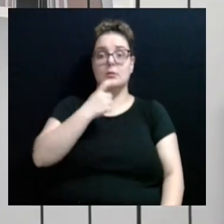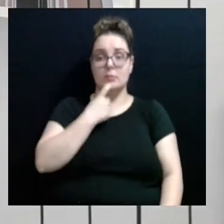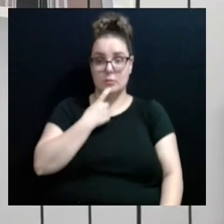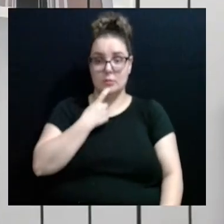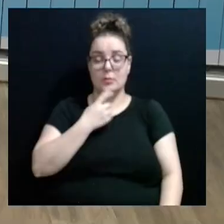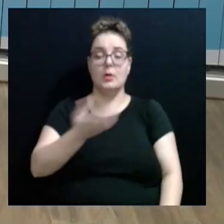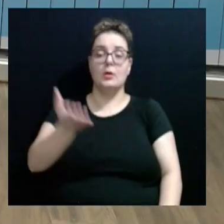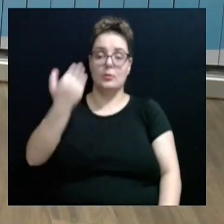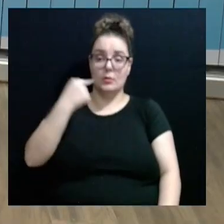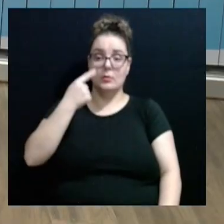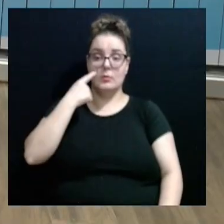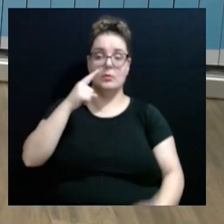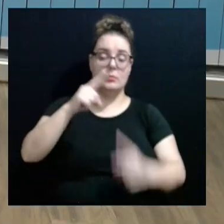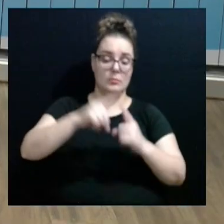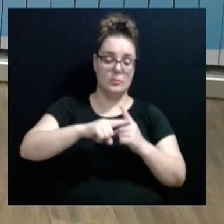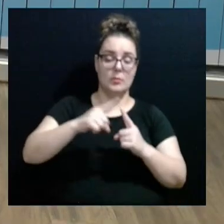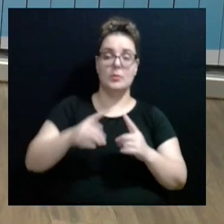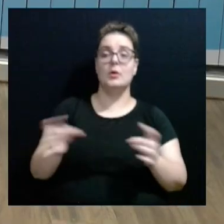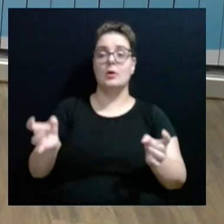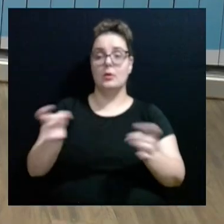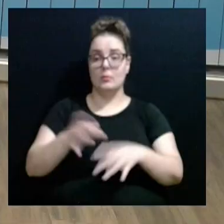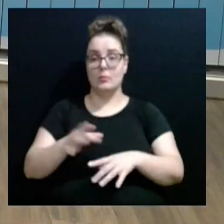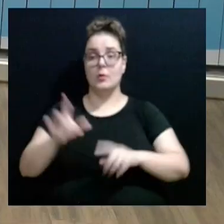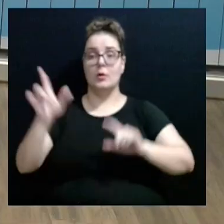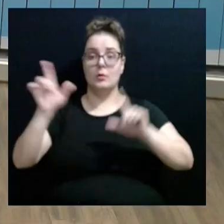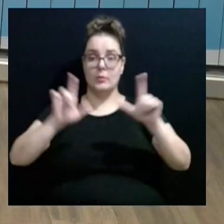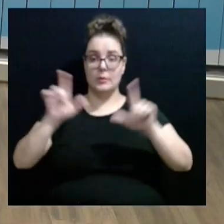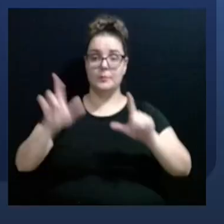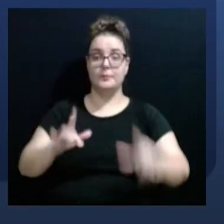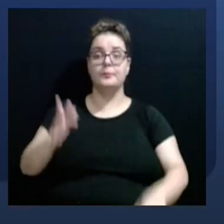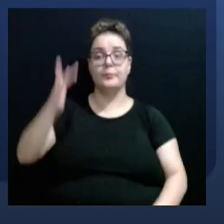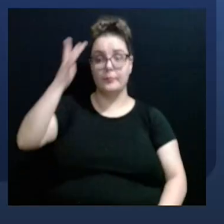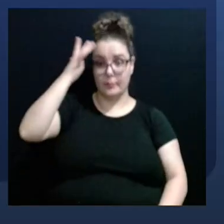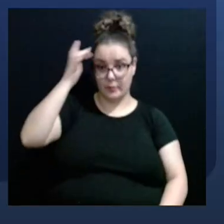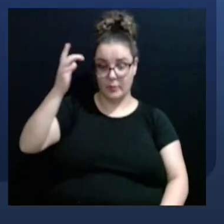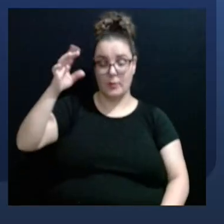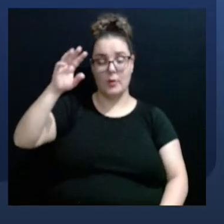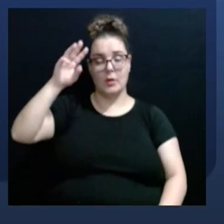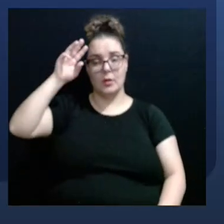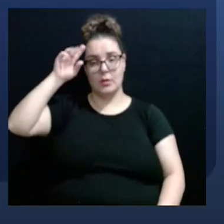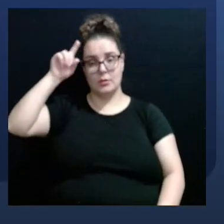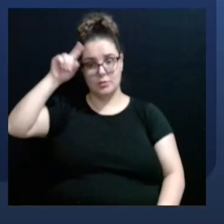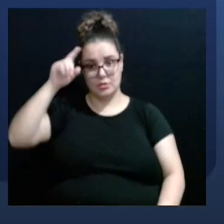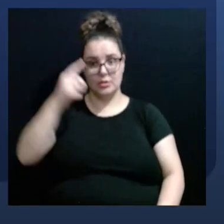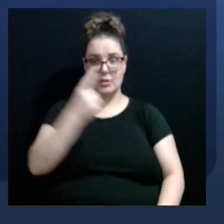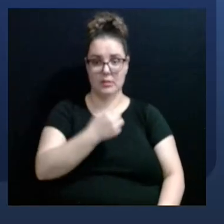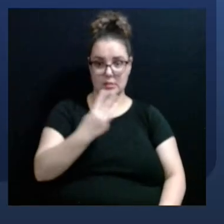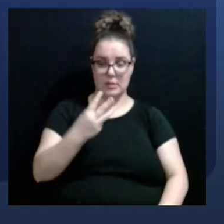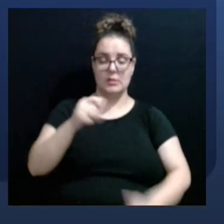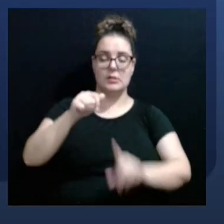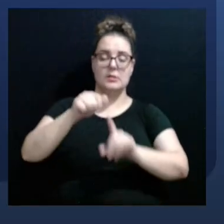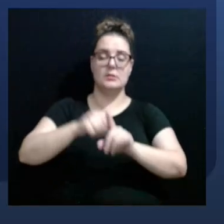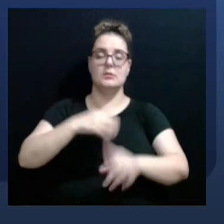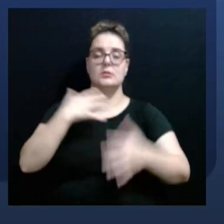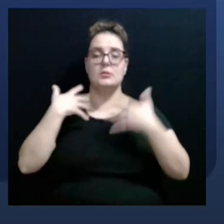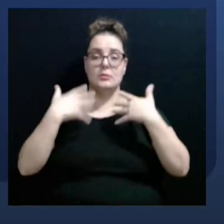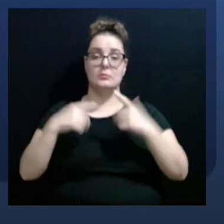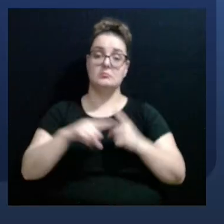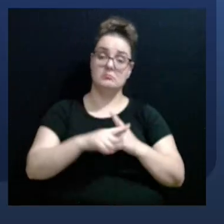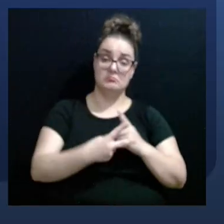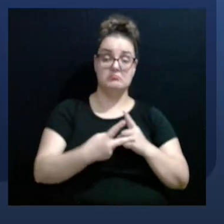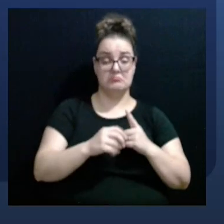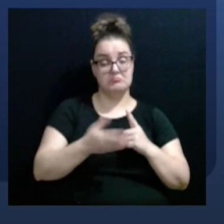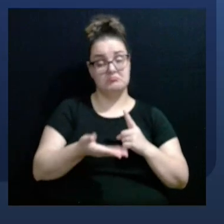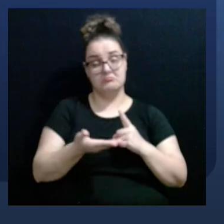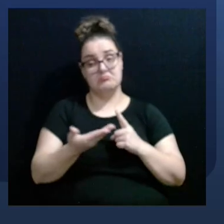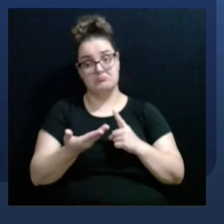temperaturas, porque elas já estão aqui na minha tela. Então, para amanhã, dia 13 de janeiro, mínima de 20 graus, é uma mínima elevada, estamos no